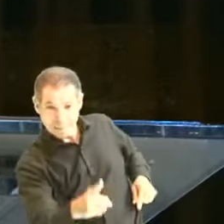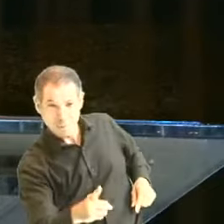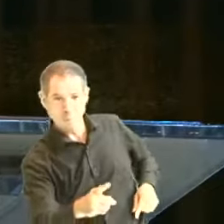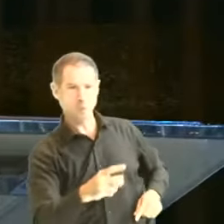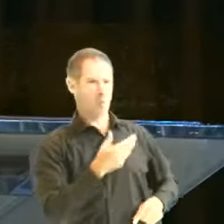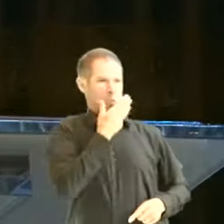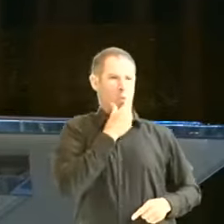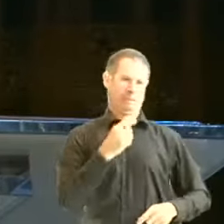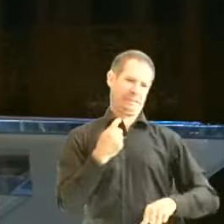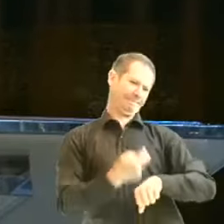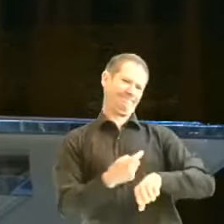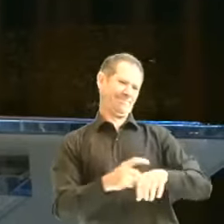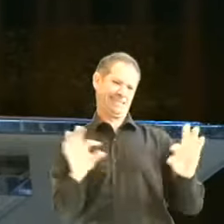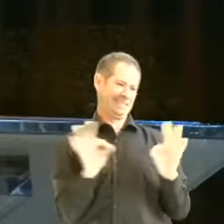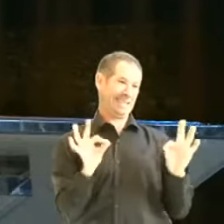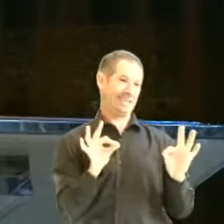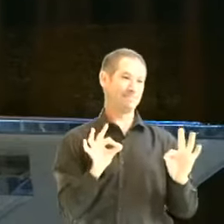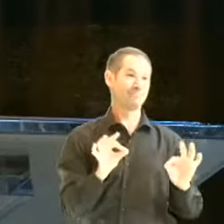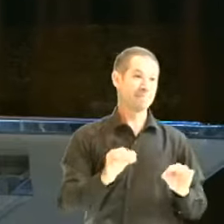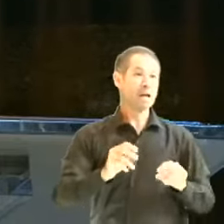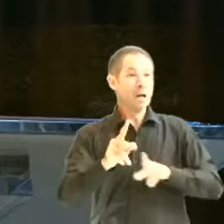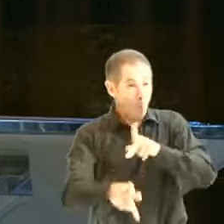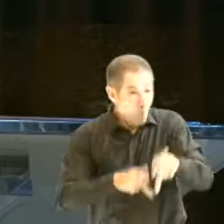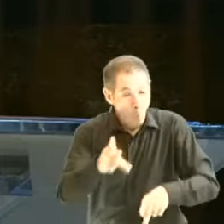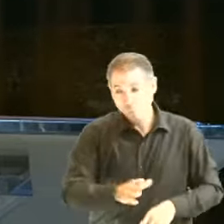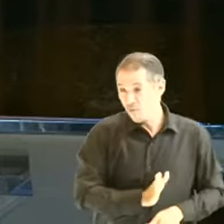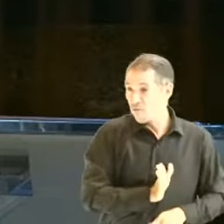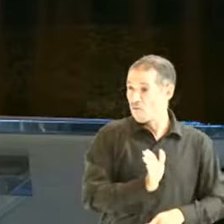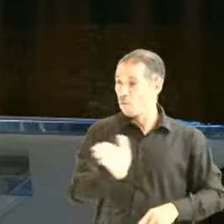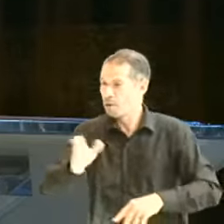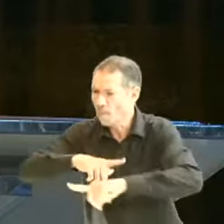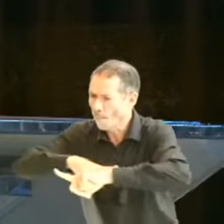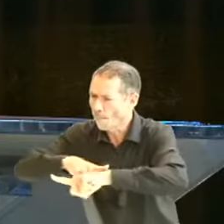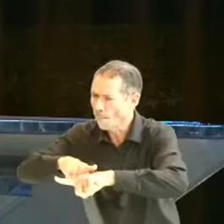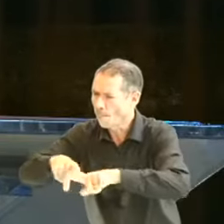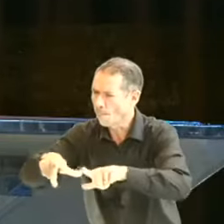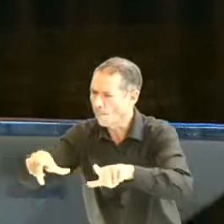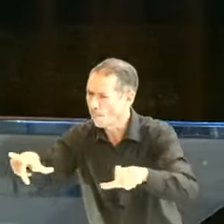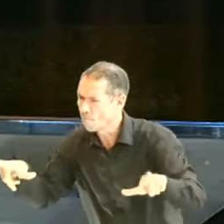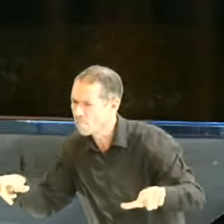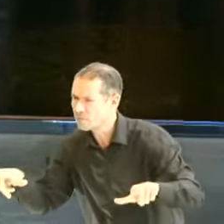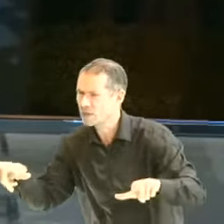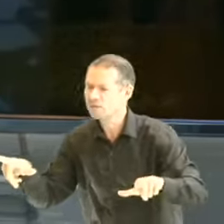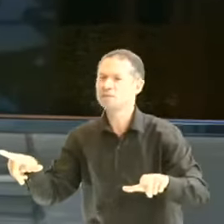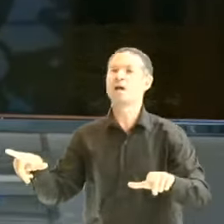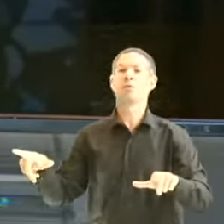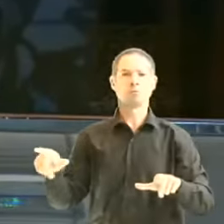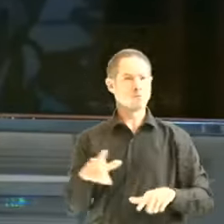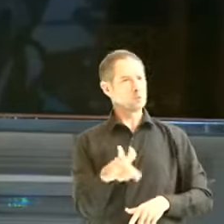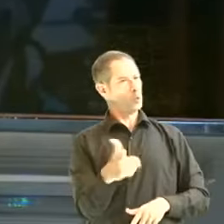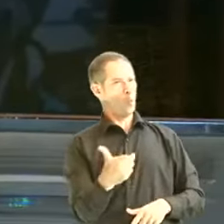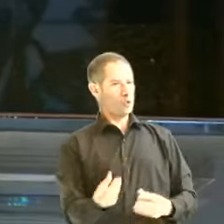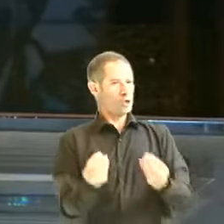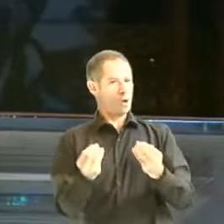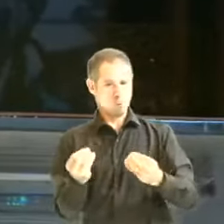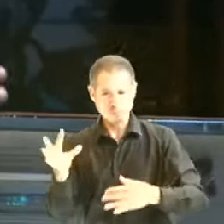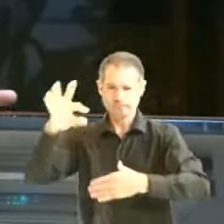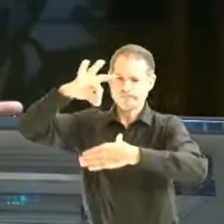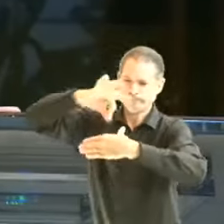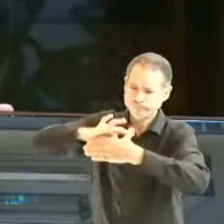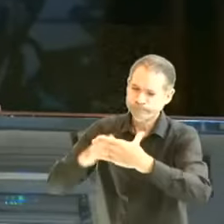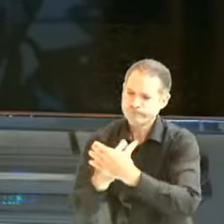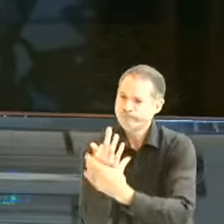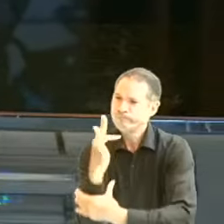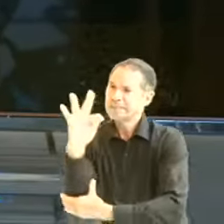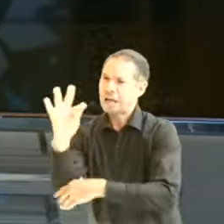quando eles estavam no deserto, era isso que ele estava lendo. Quando eles estavam no deserto, não tinha como plantar, não tinha